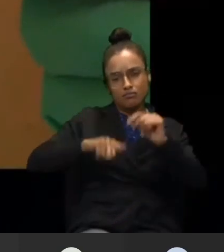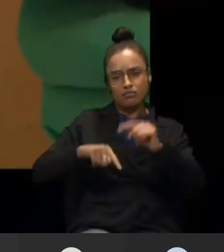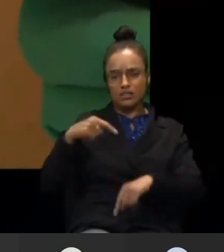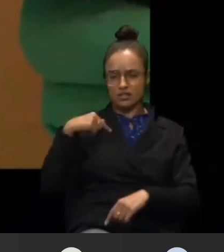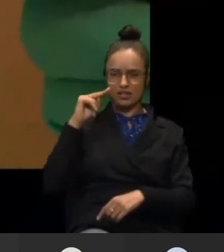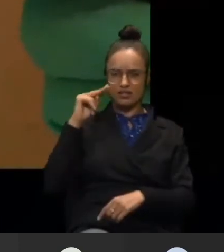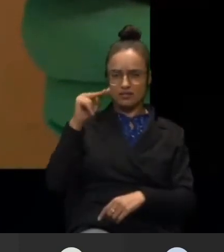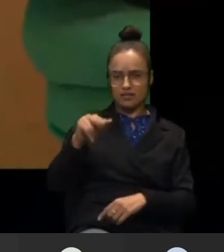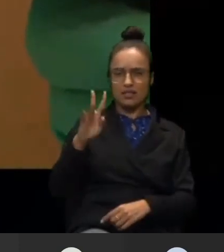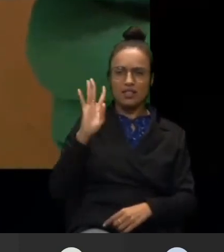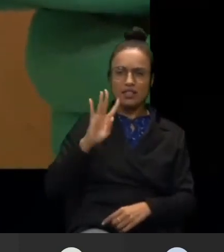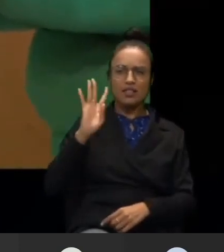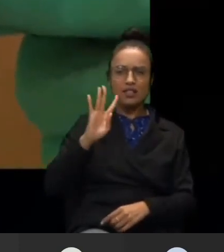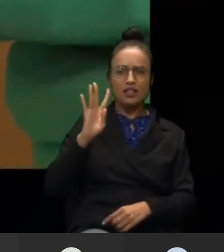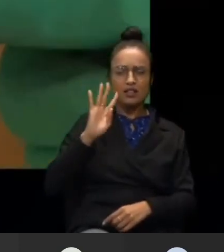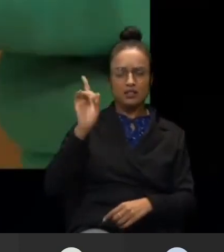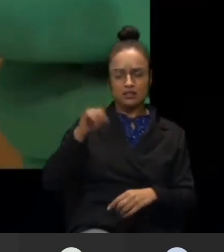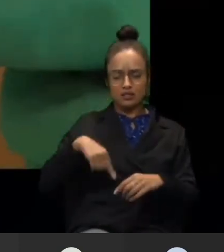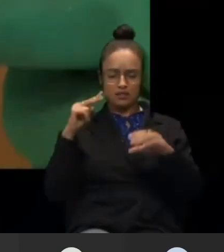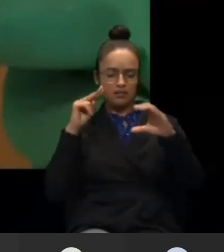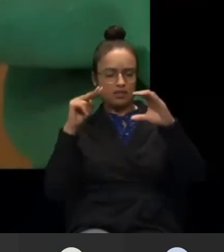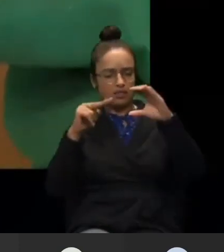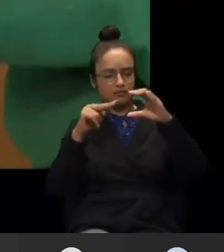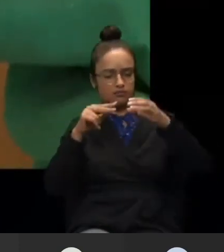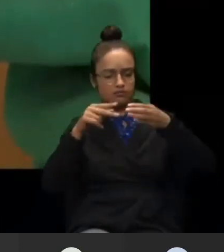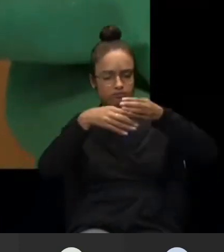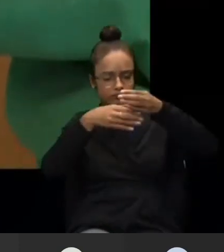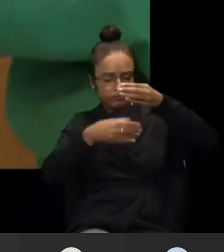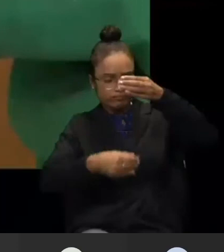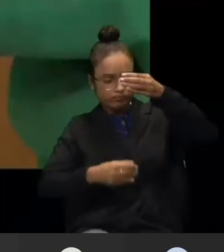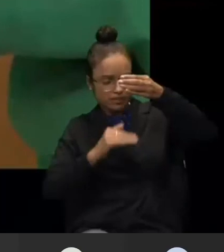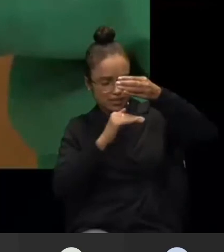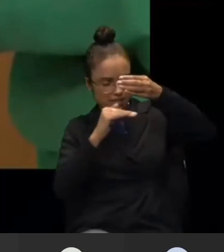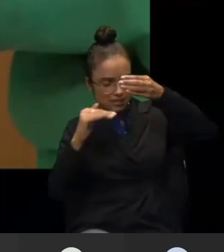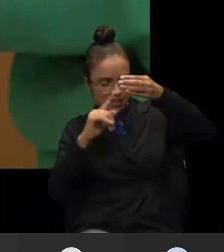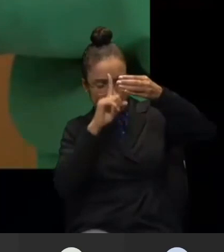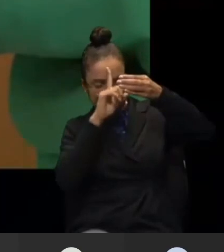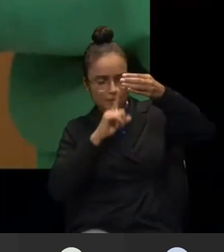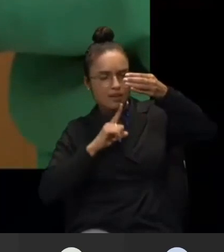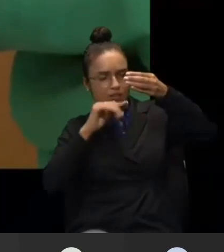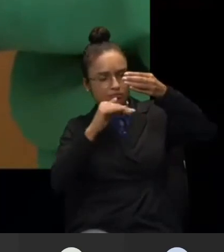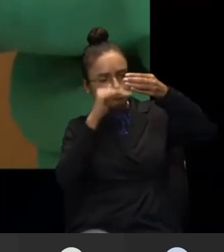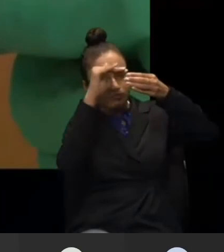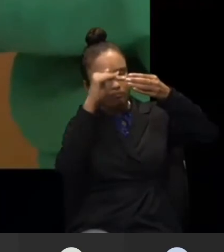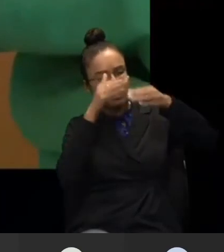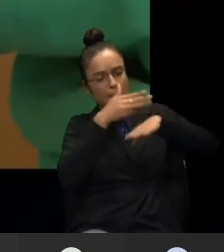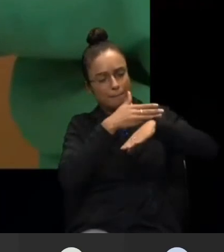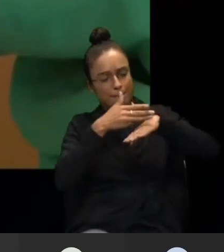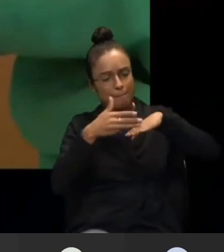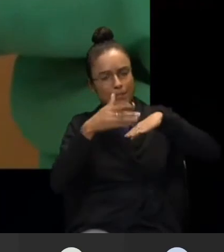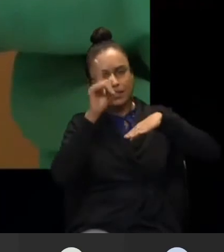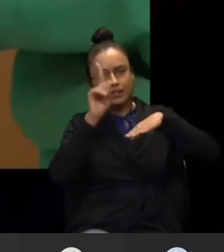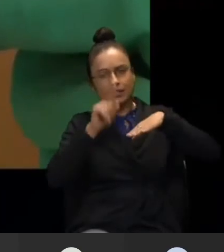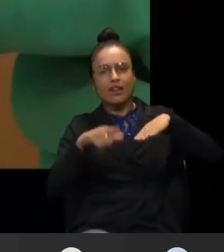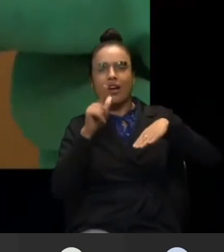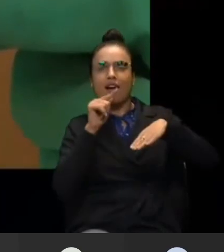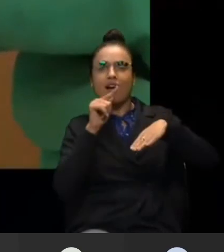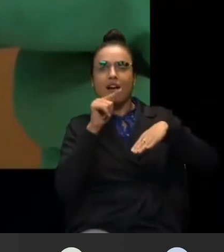Olha que bacana, fica a separação, fica nítida, bem clara a separação. E agora nós vamos coletar a parte inferior,